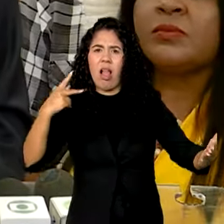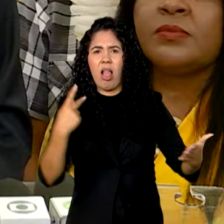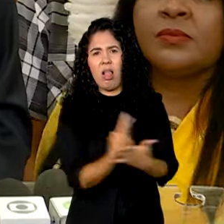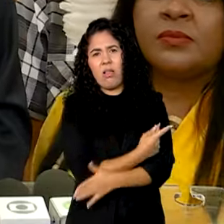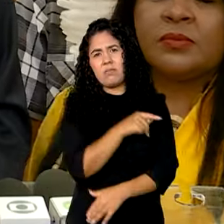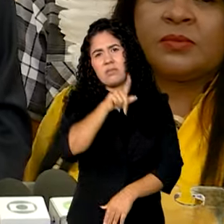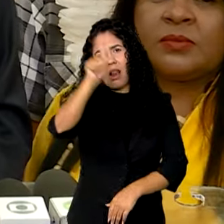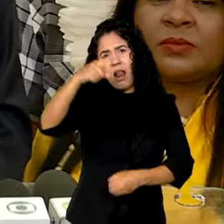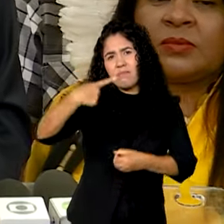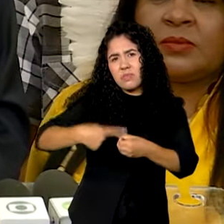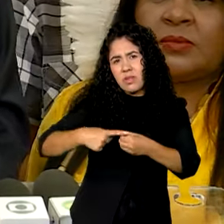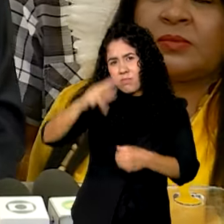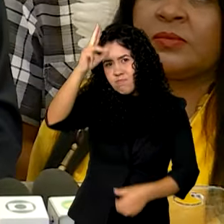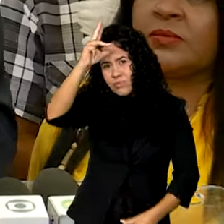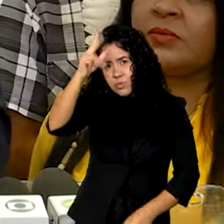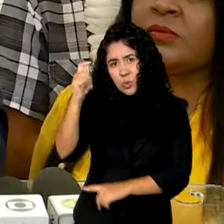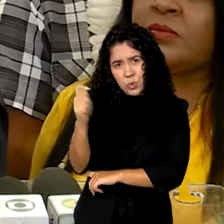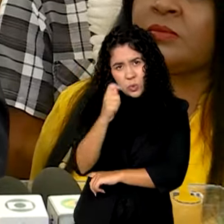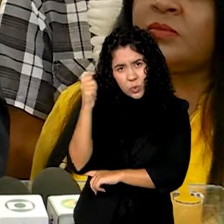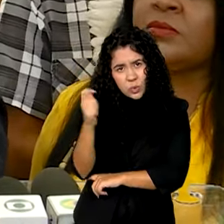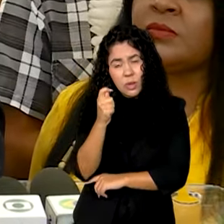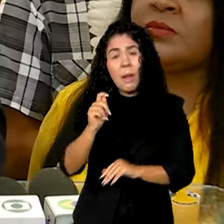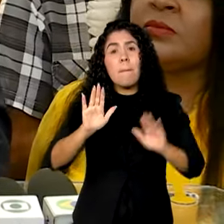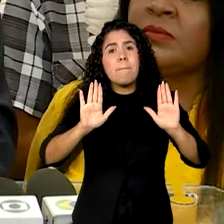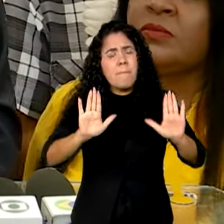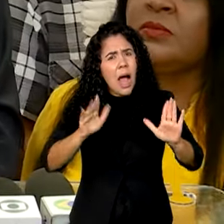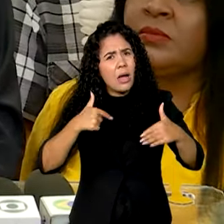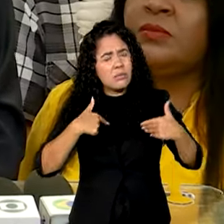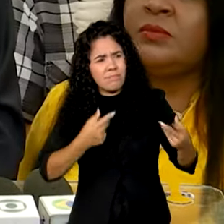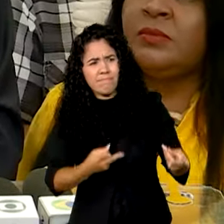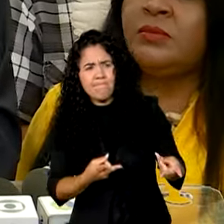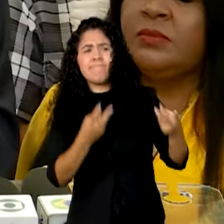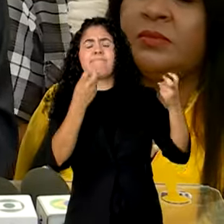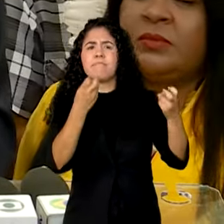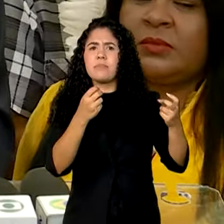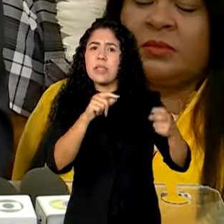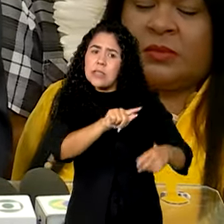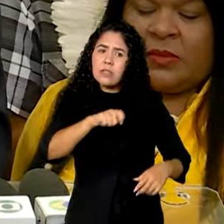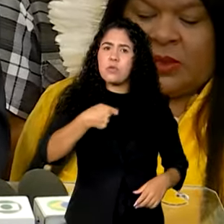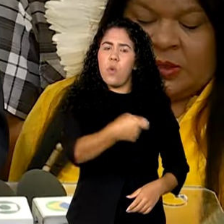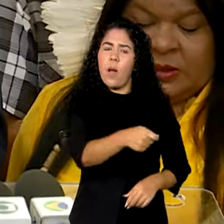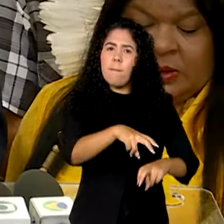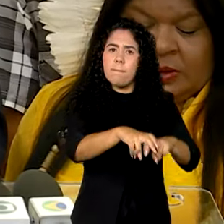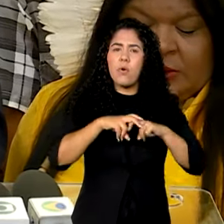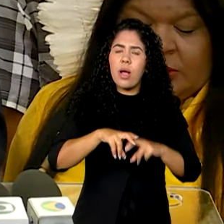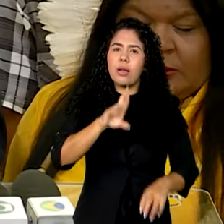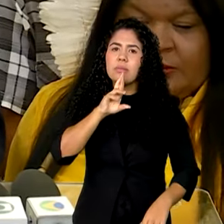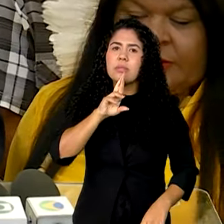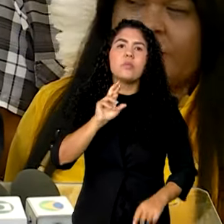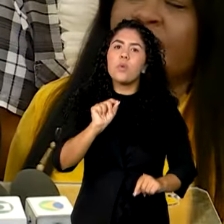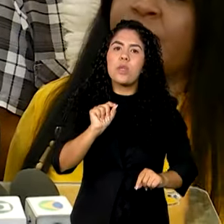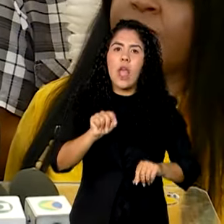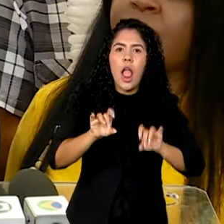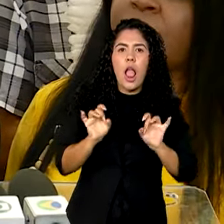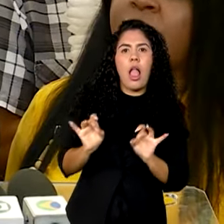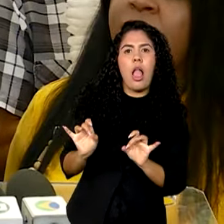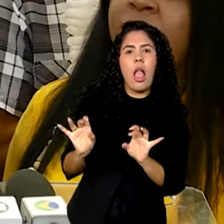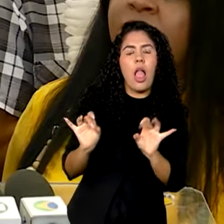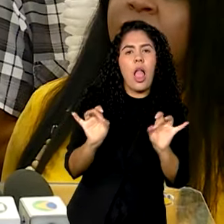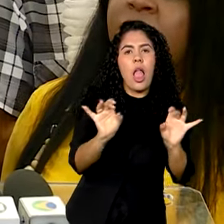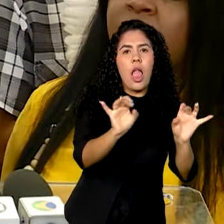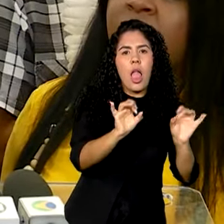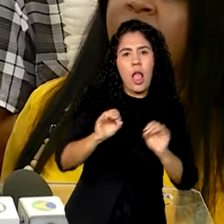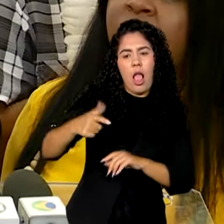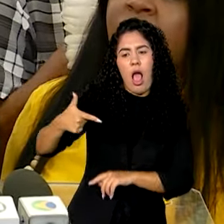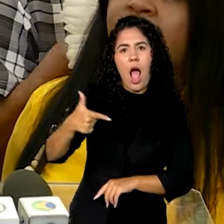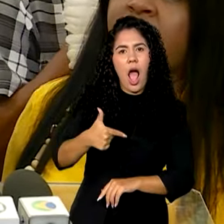em Novo Hamburgo quer dizer e a meu ver a nosso ver isso é resultado da proliferação indiscriminada de